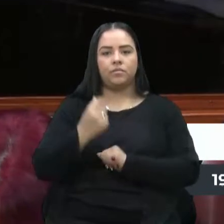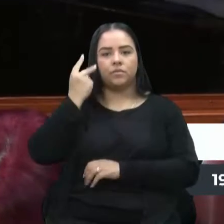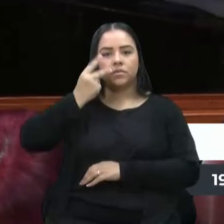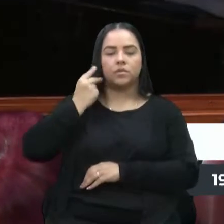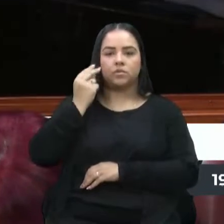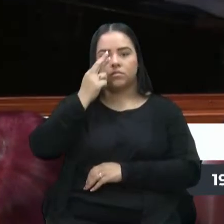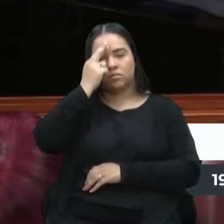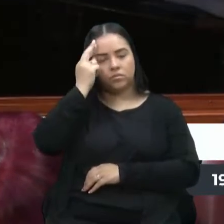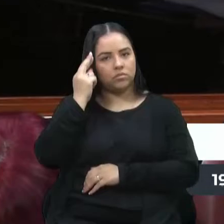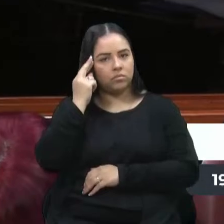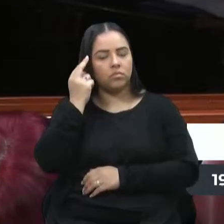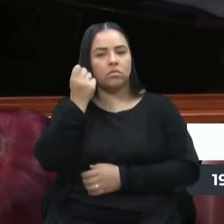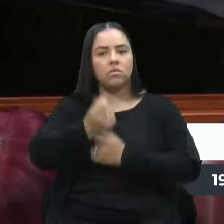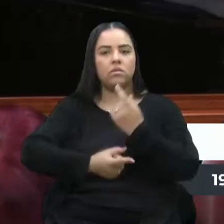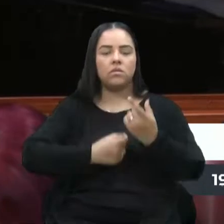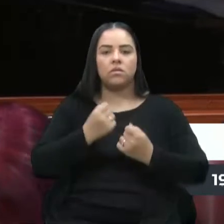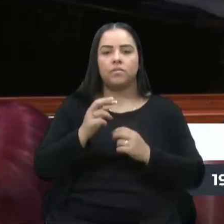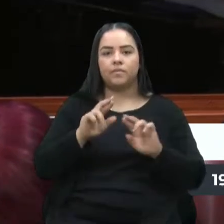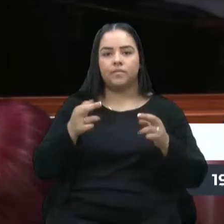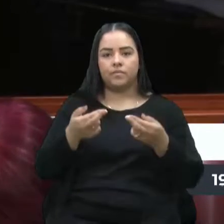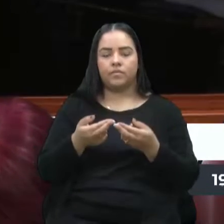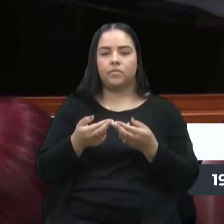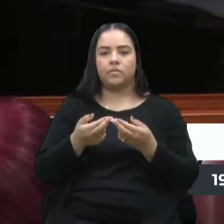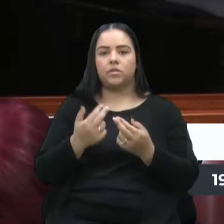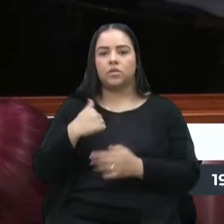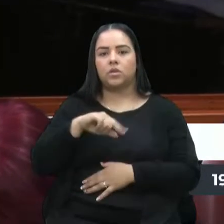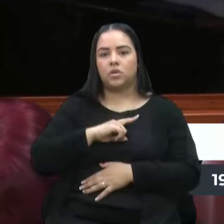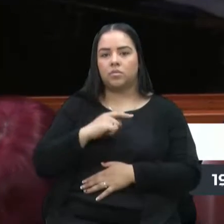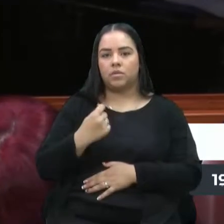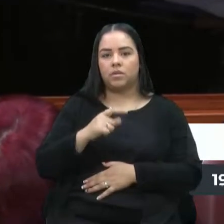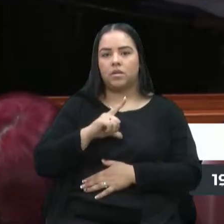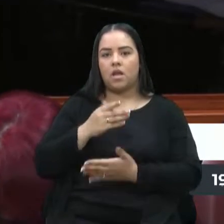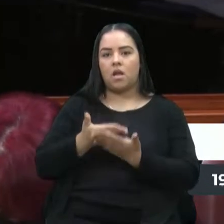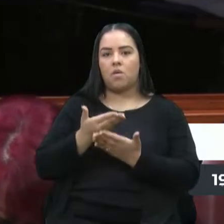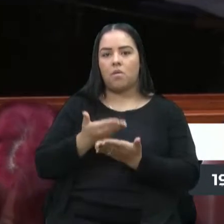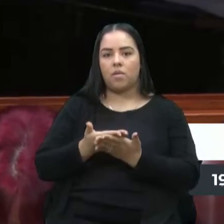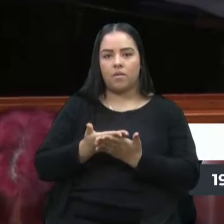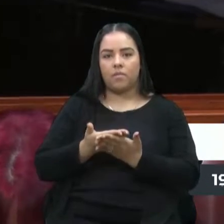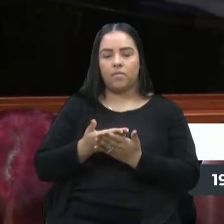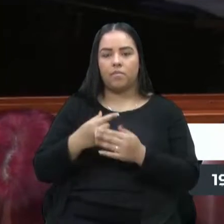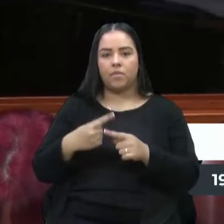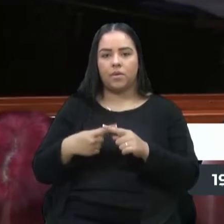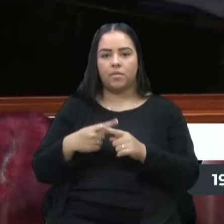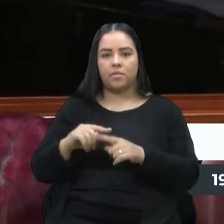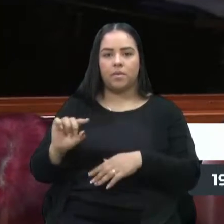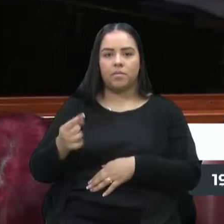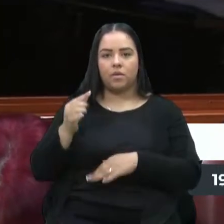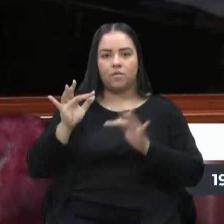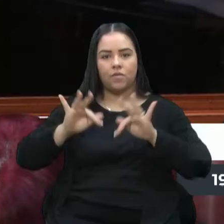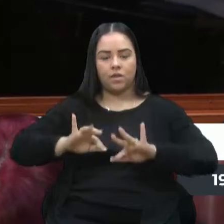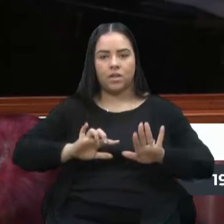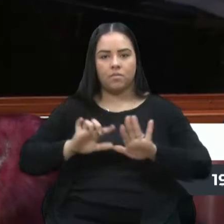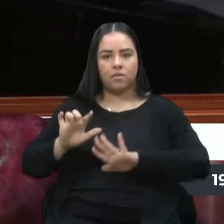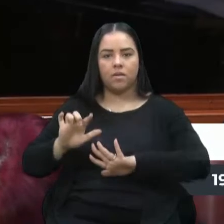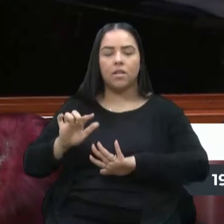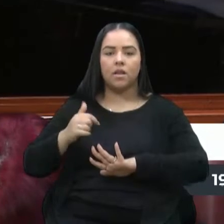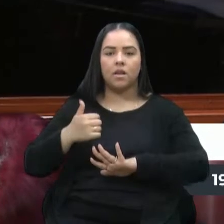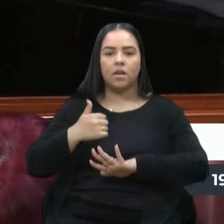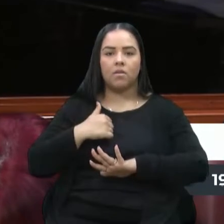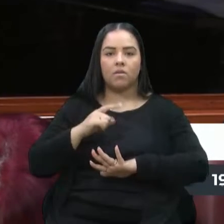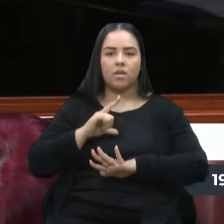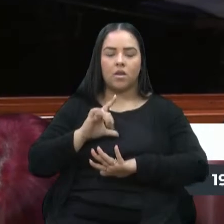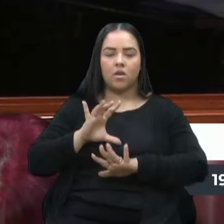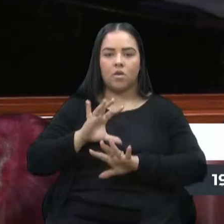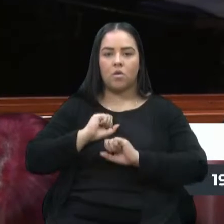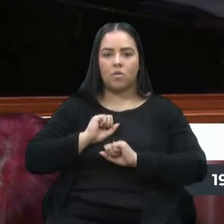vereador Rafael aí de algumas reuniões lá no início quando a gente pensar uma aula pública na e no primeiro final de semana teve a feira eu estava com convide